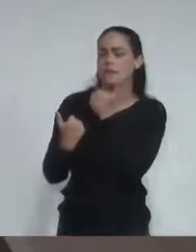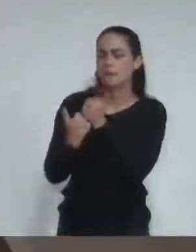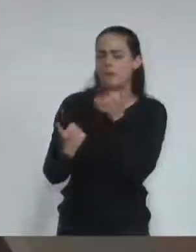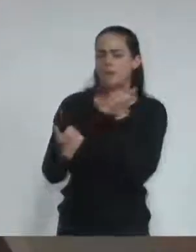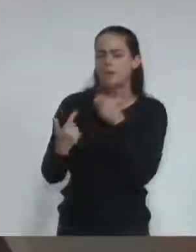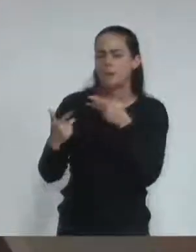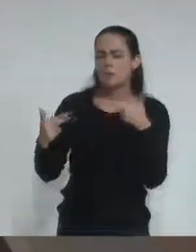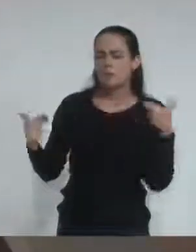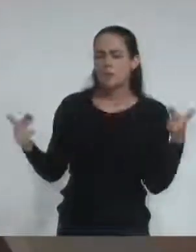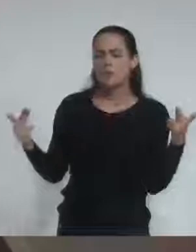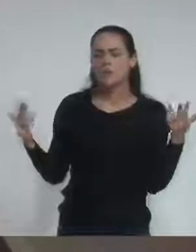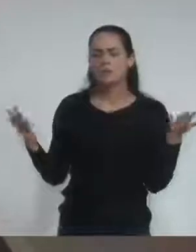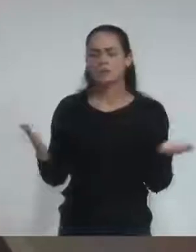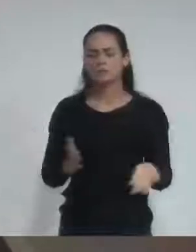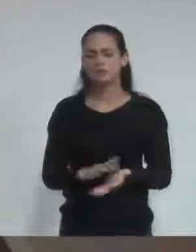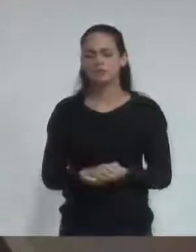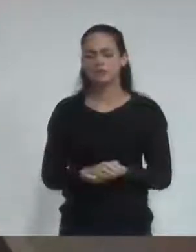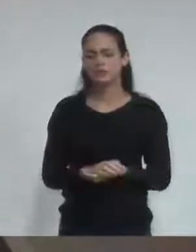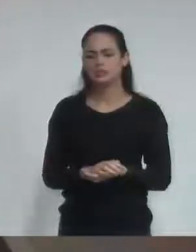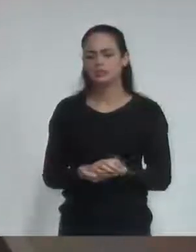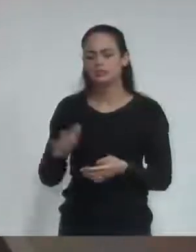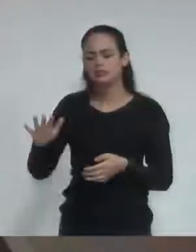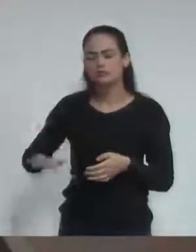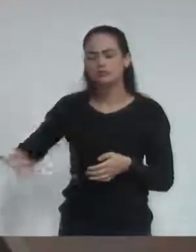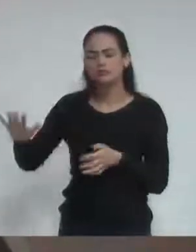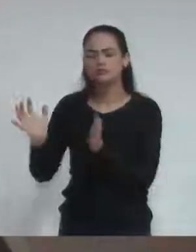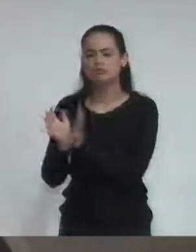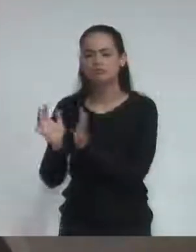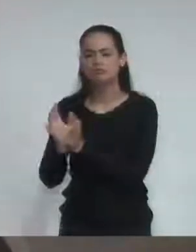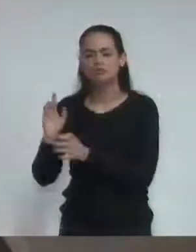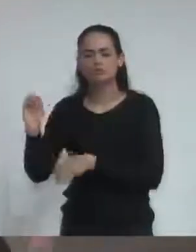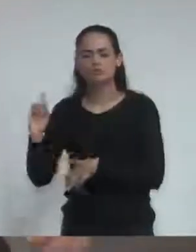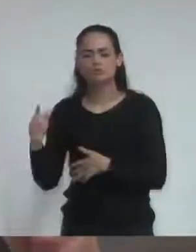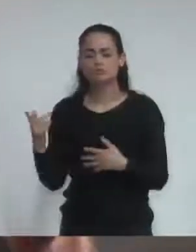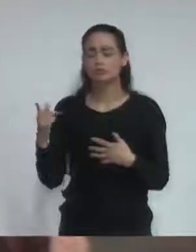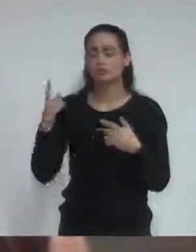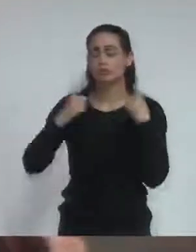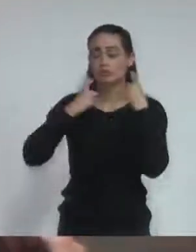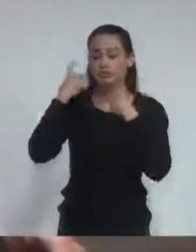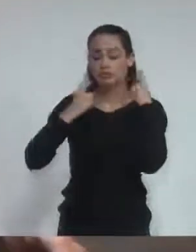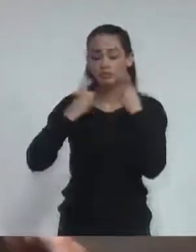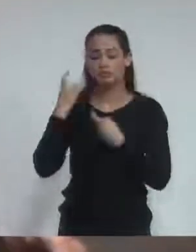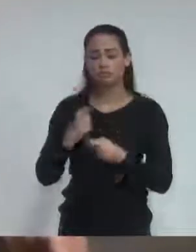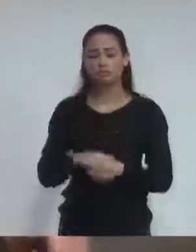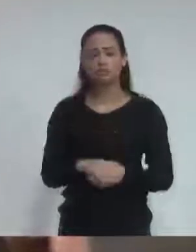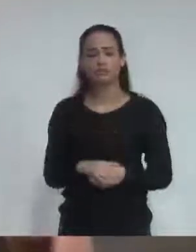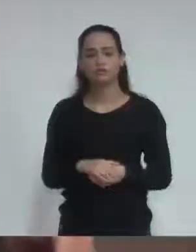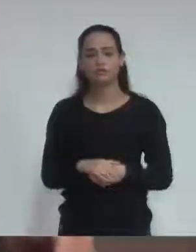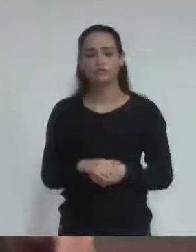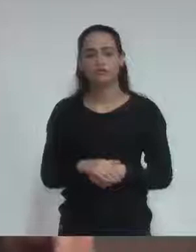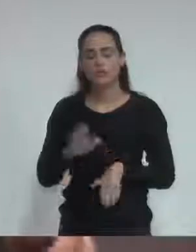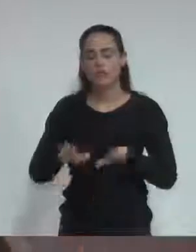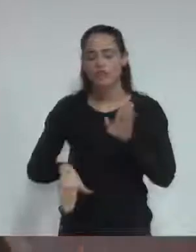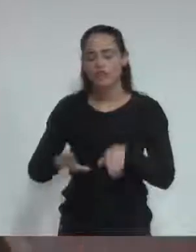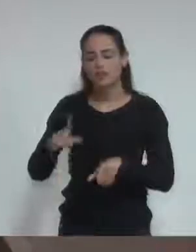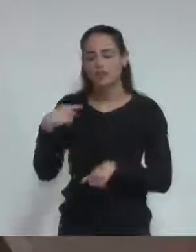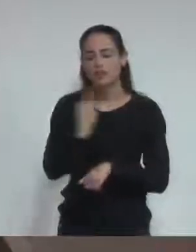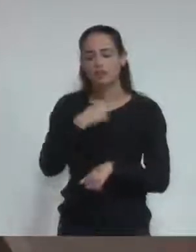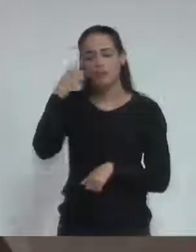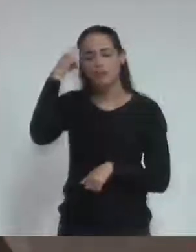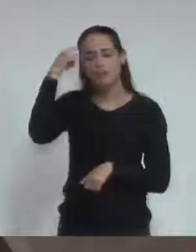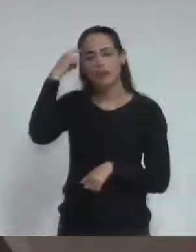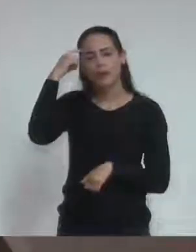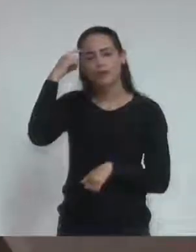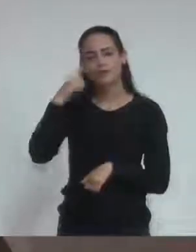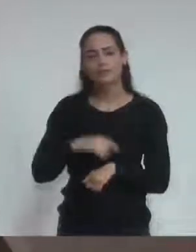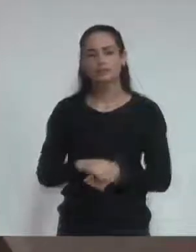de esquerda, isso é muito preocupante. Quando as pessoas acham que a gente vai ter algum salvador da pátria, quando as pessoas